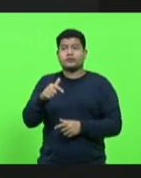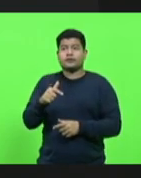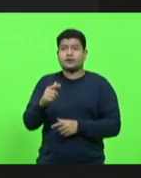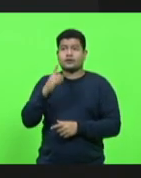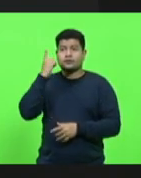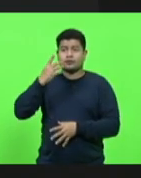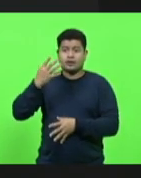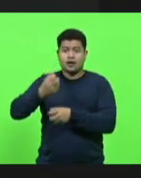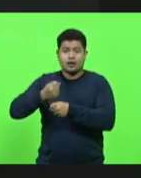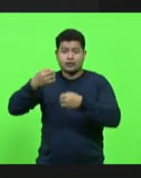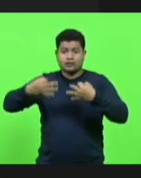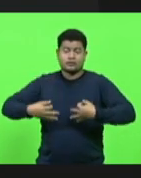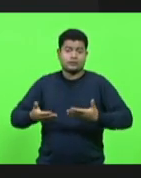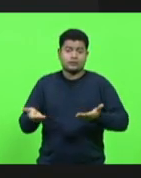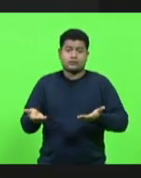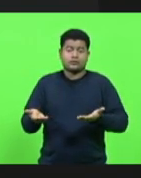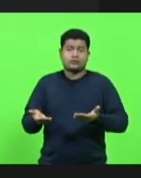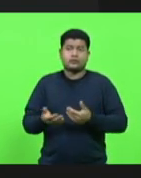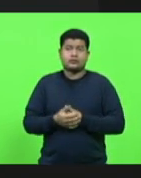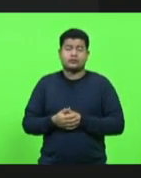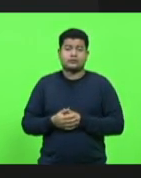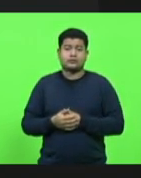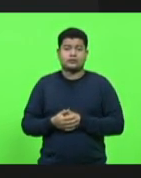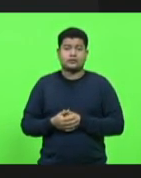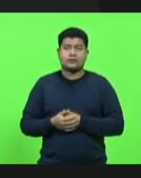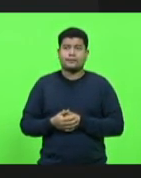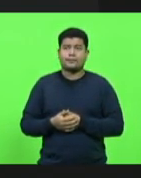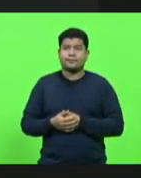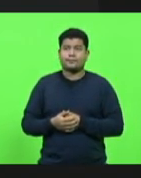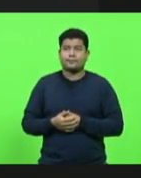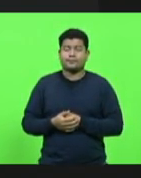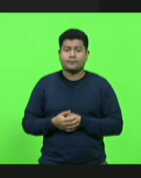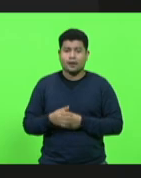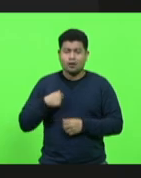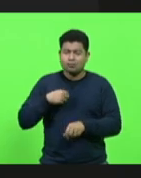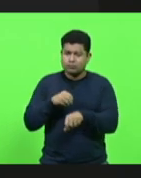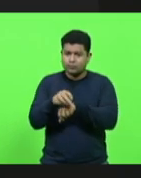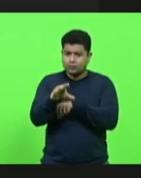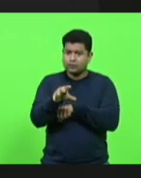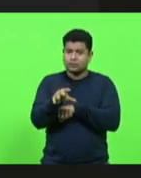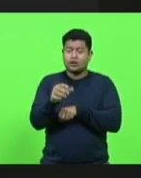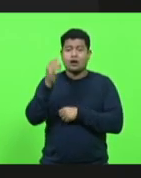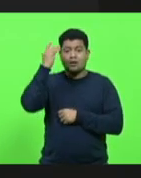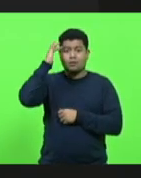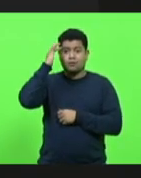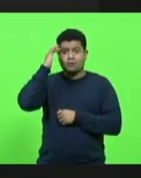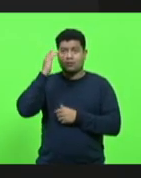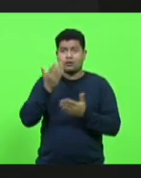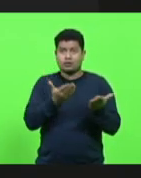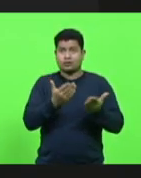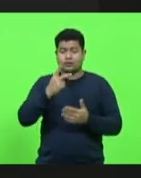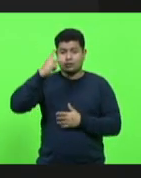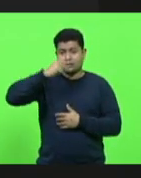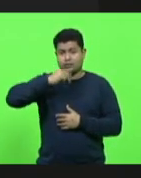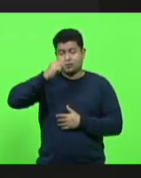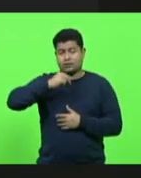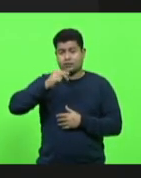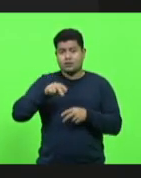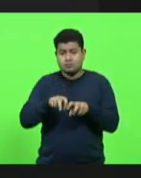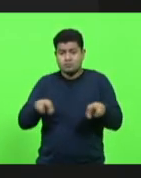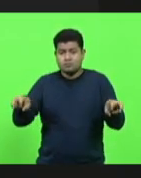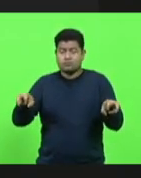agora... Senhores deputados, posso dar um palpite? Eu acho que o deputado Kennedy, que pertence à mesa, e mais quem pertence à